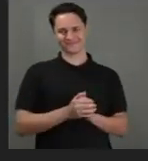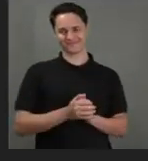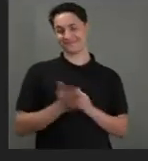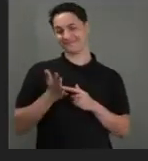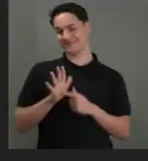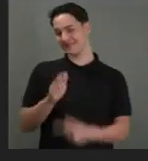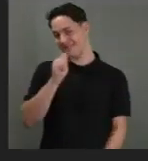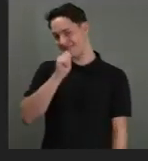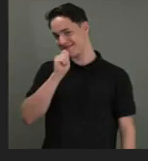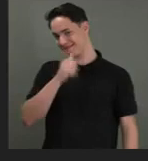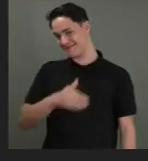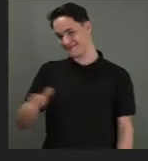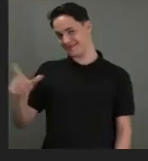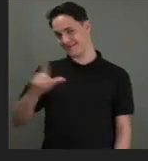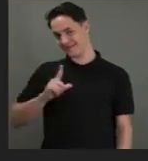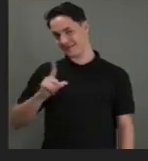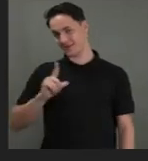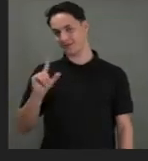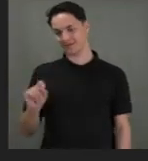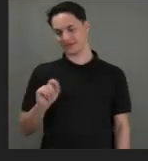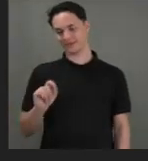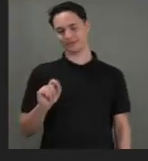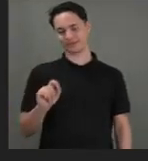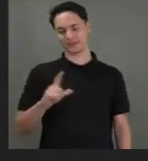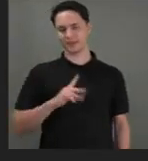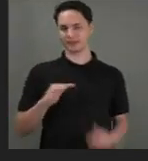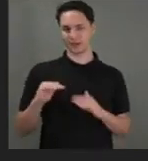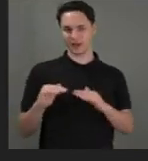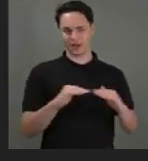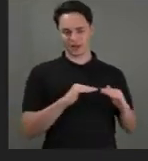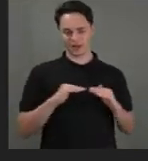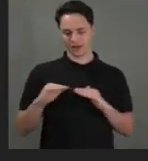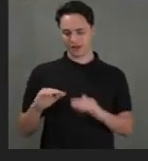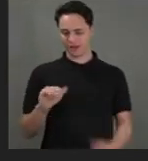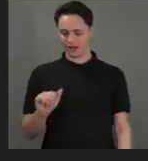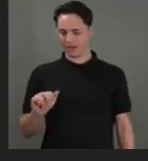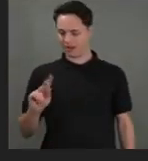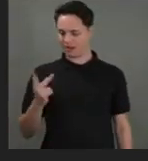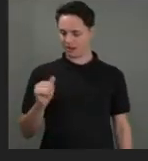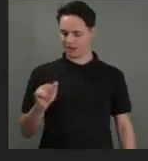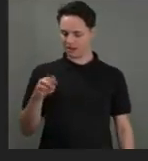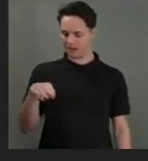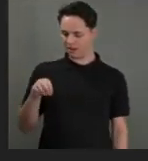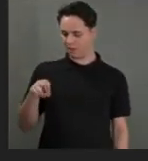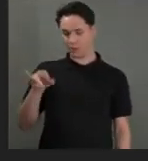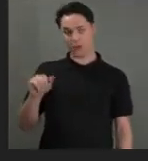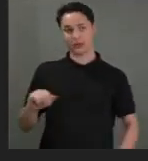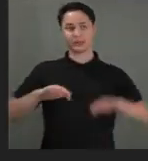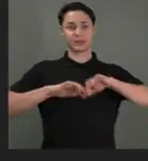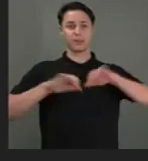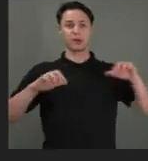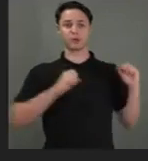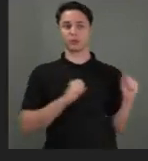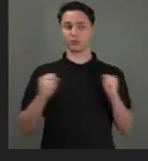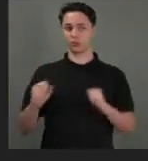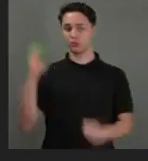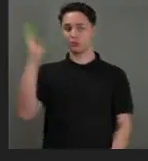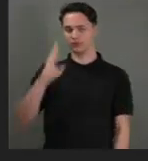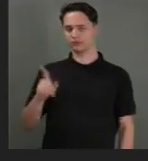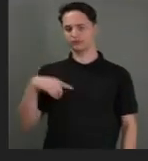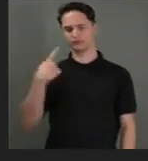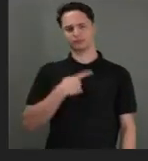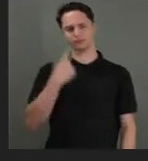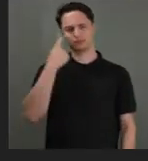ainda a harmonia e a separação de poderes no Brasil, né? Então, isso nós vamos ver nos